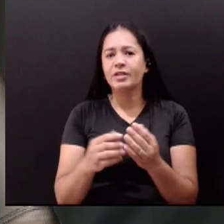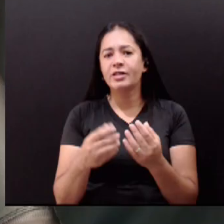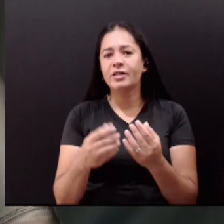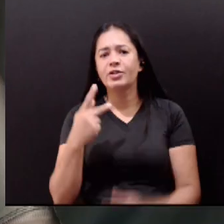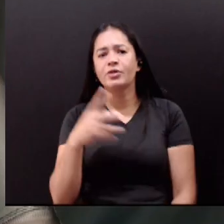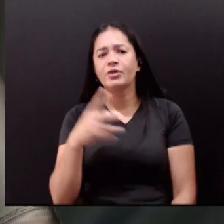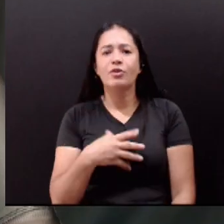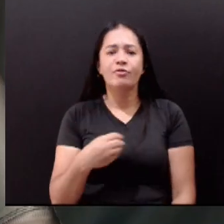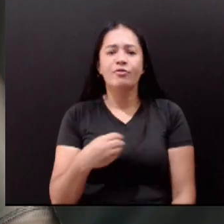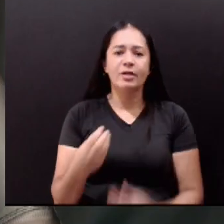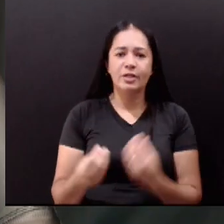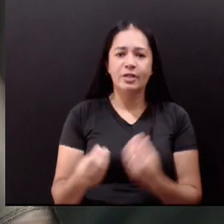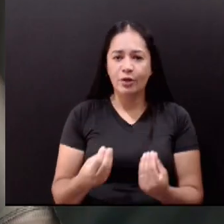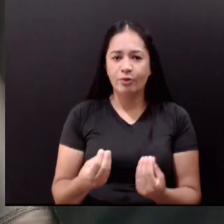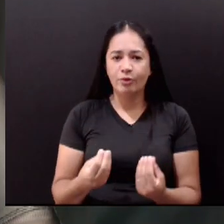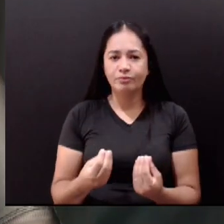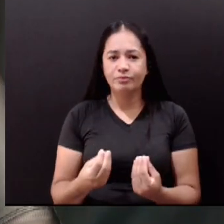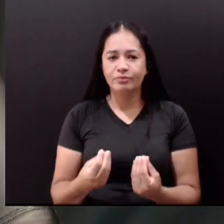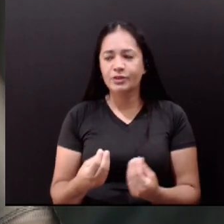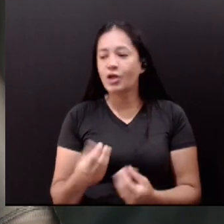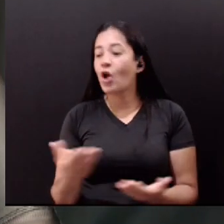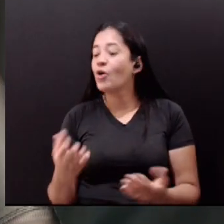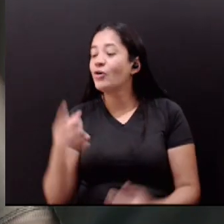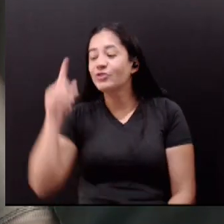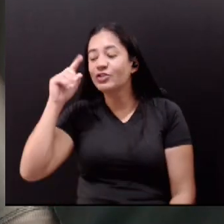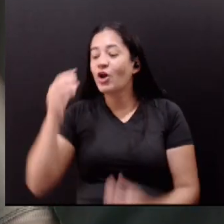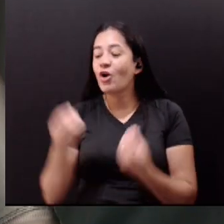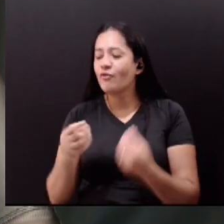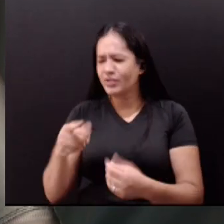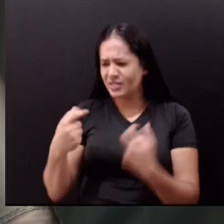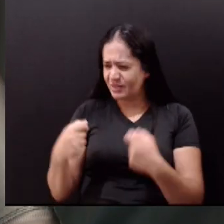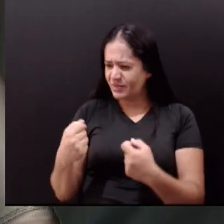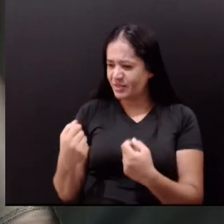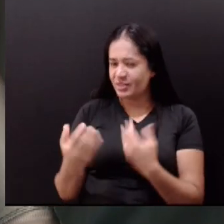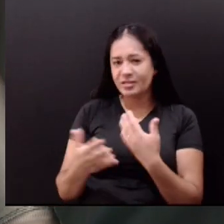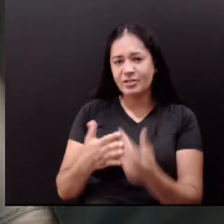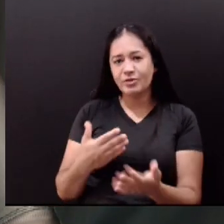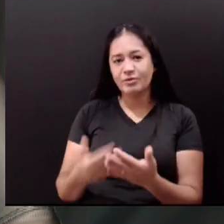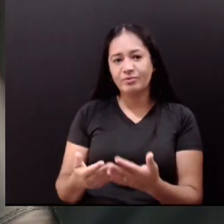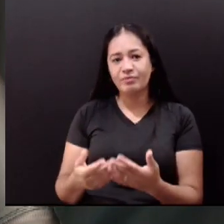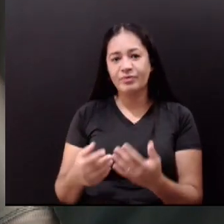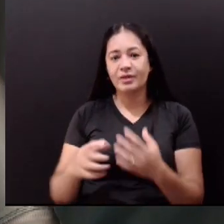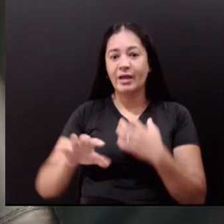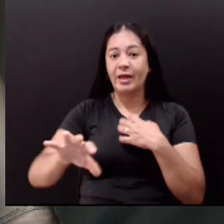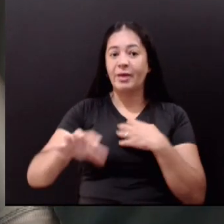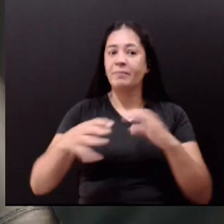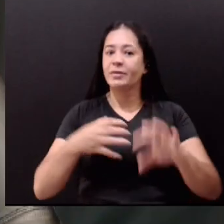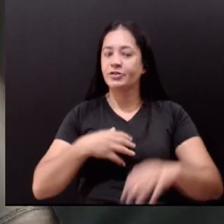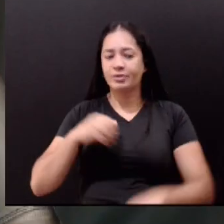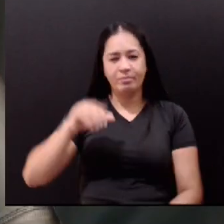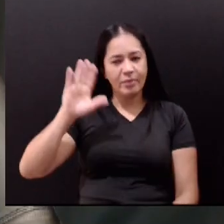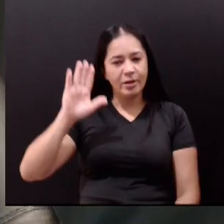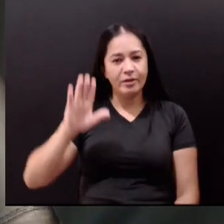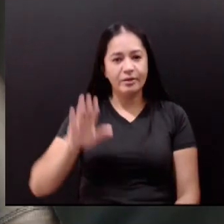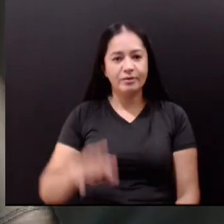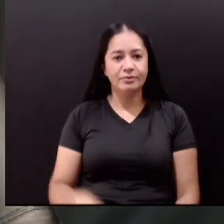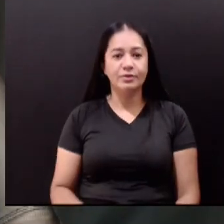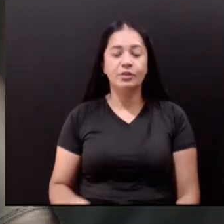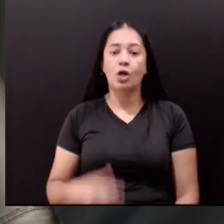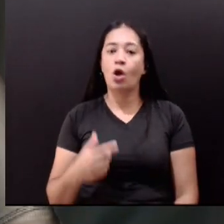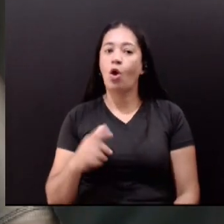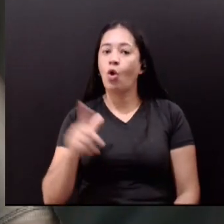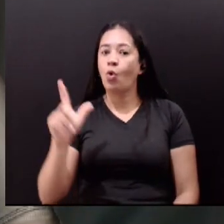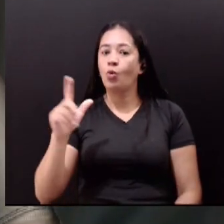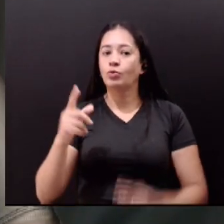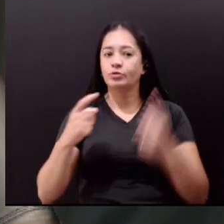como foi o dia, se está precisando de alguma coisa? Mais empatia, gente, vamos lá. Olha, é uma questão que preocupa, é um